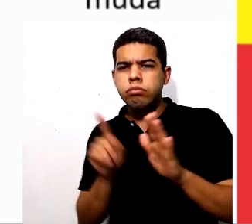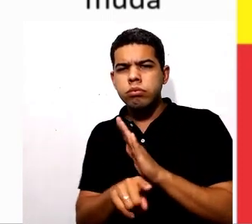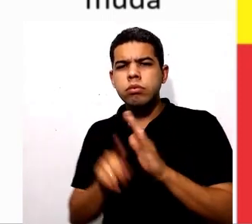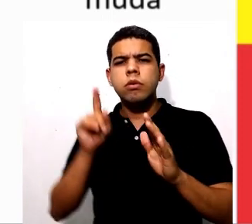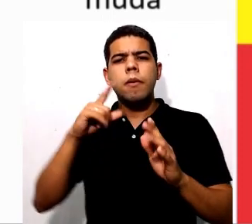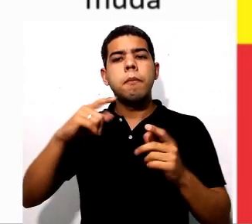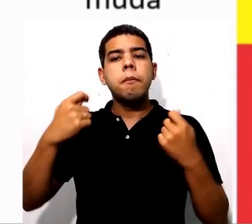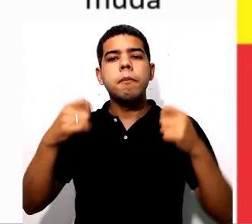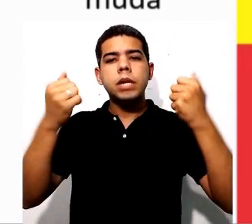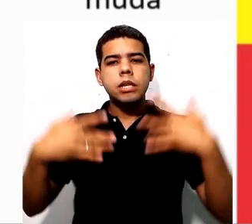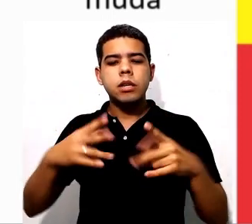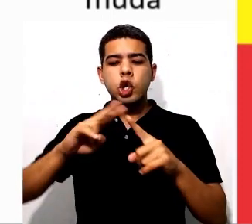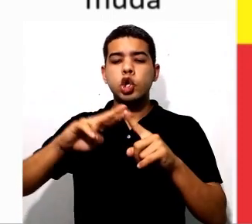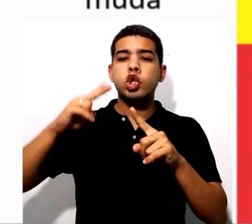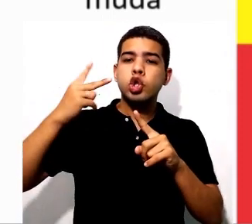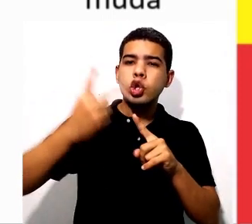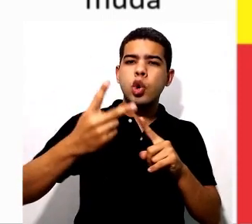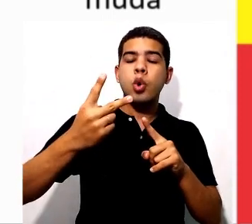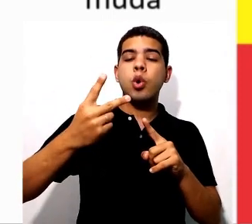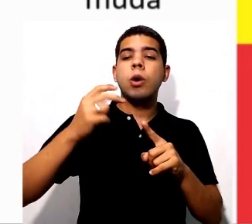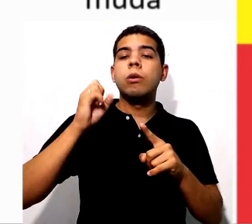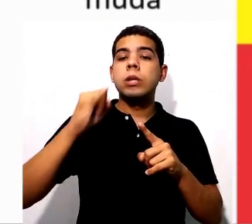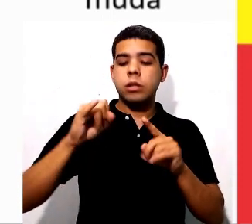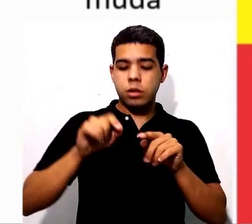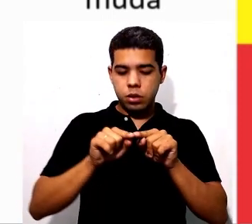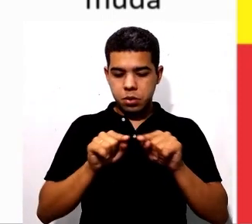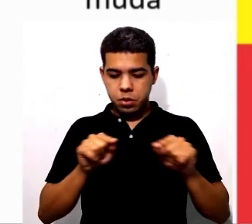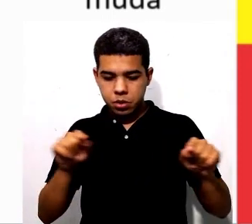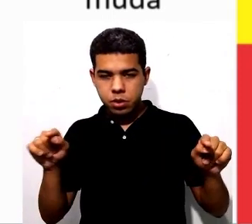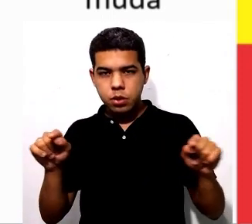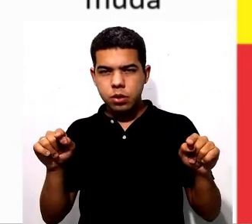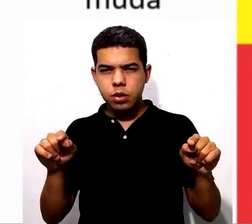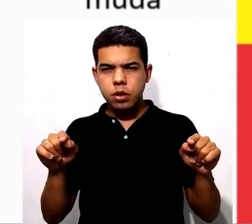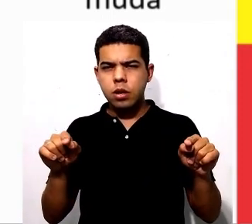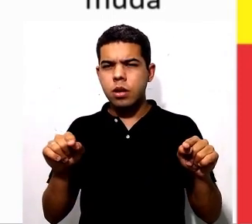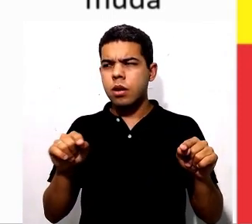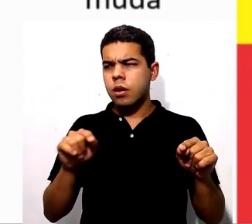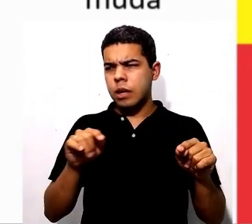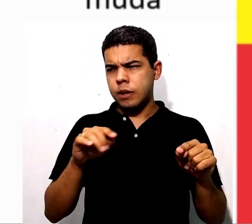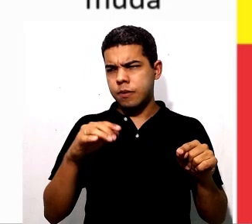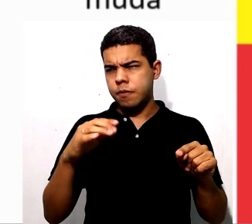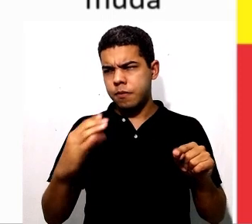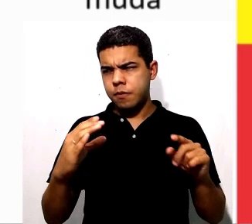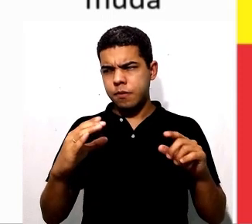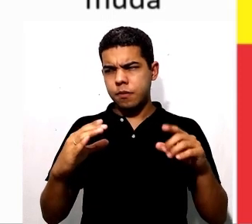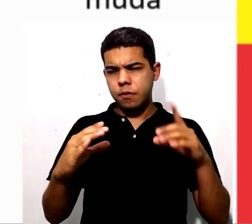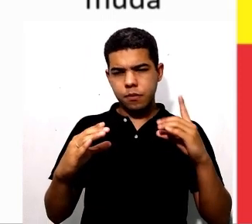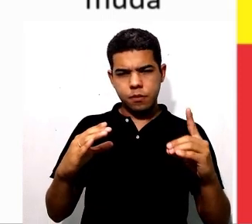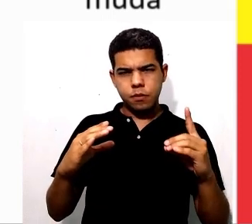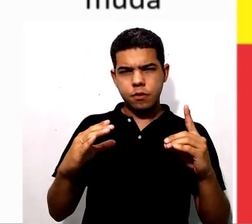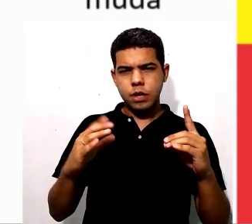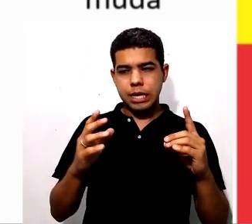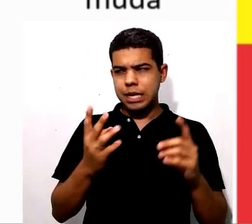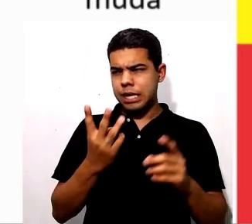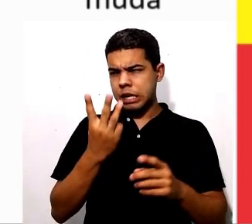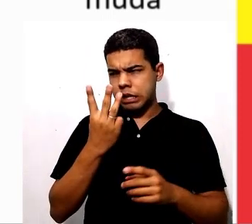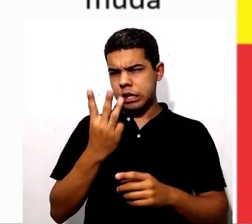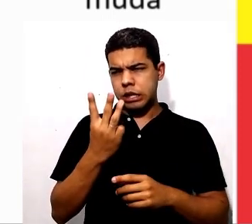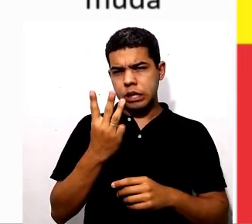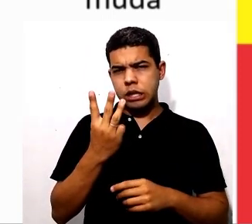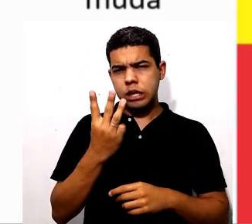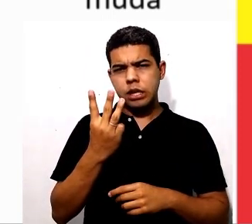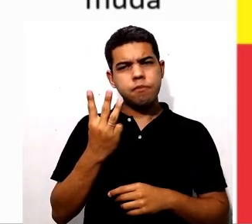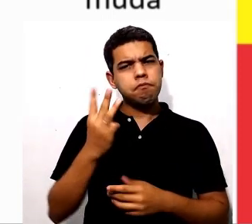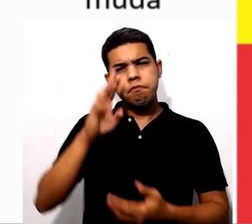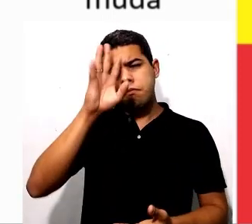letra D, tem 3, ó, a gente conclui que não é o dobro. porque multiplicou por 1,5. Então já não